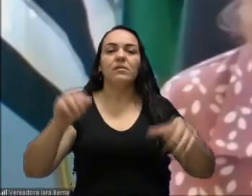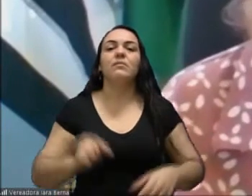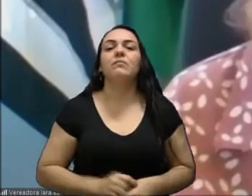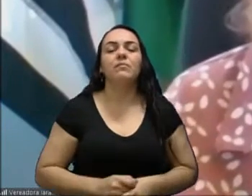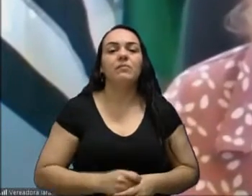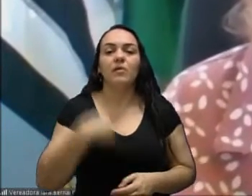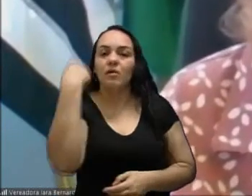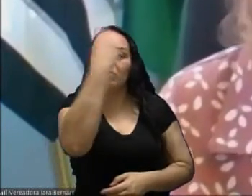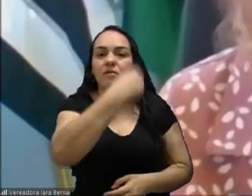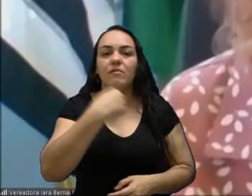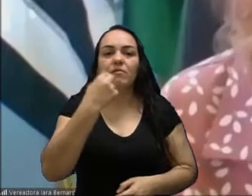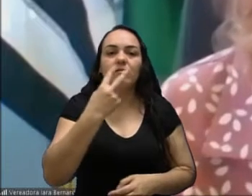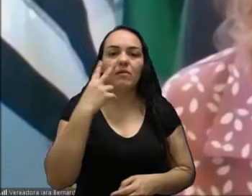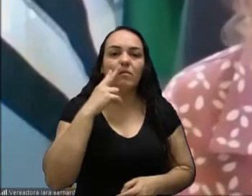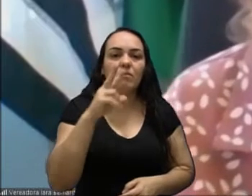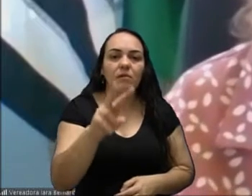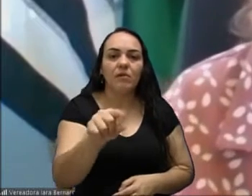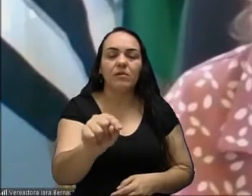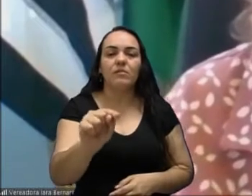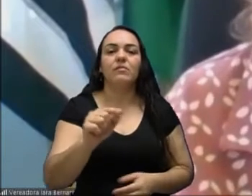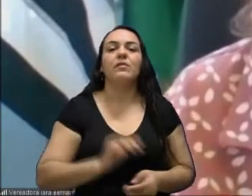projeto então tá bom